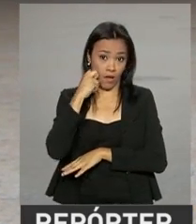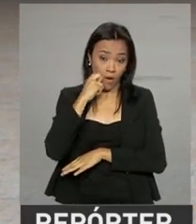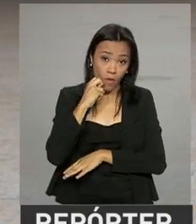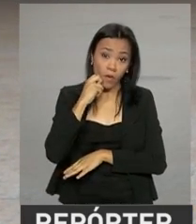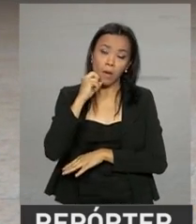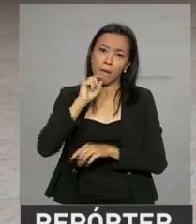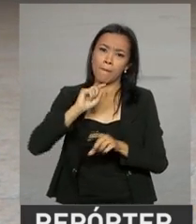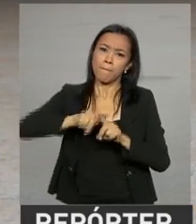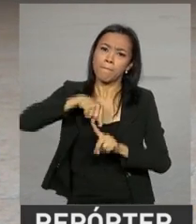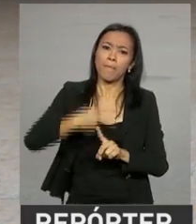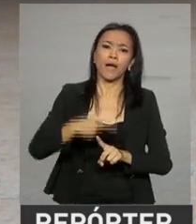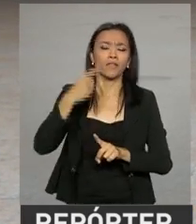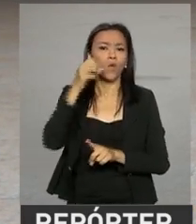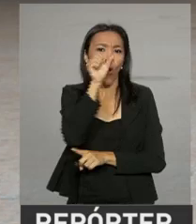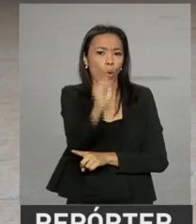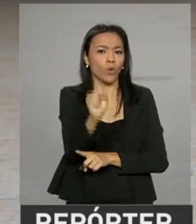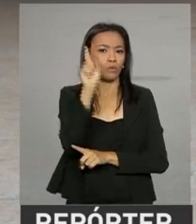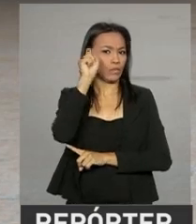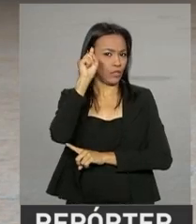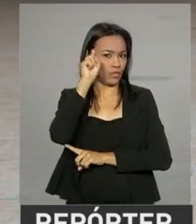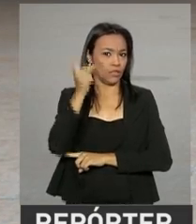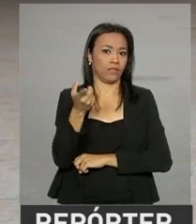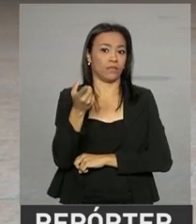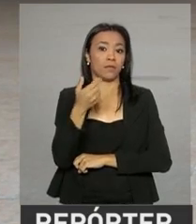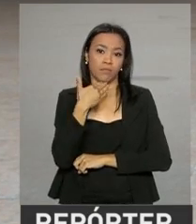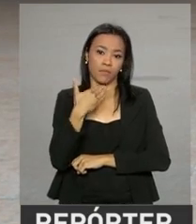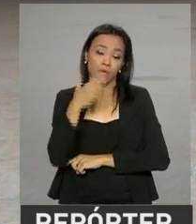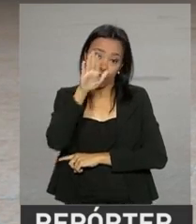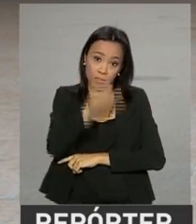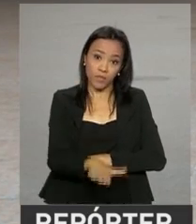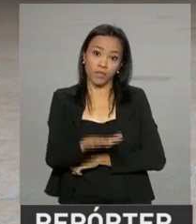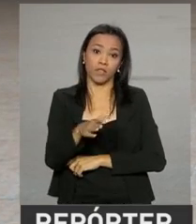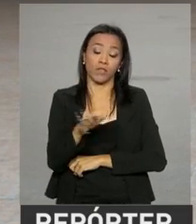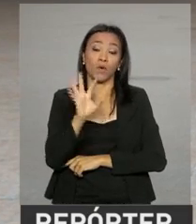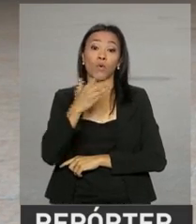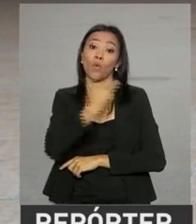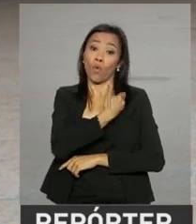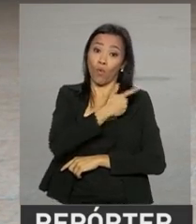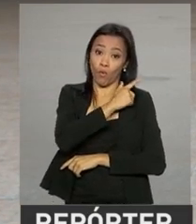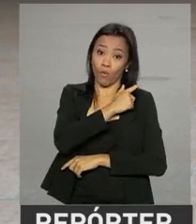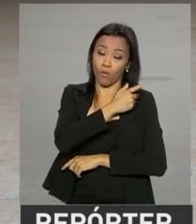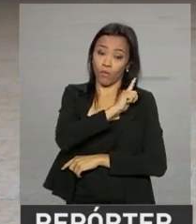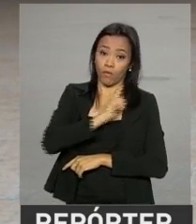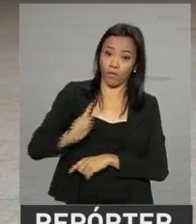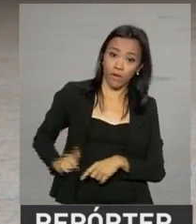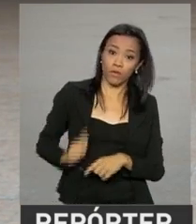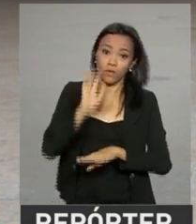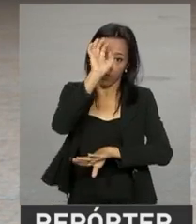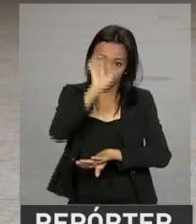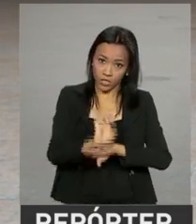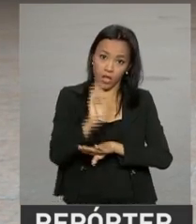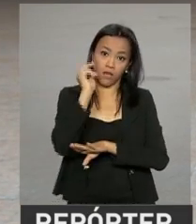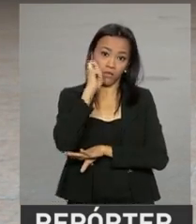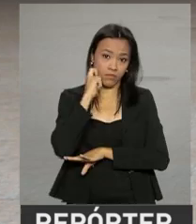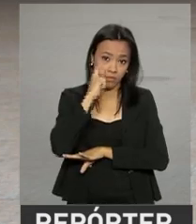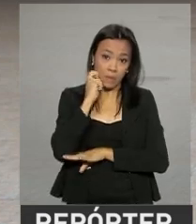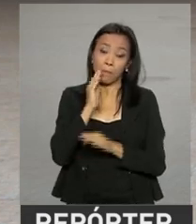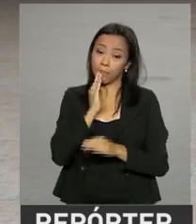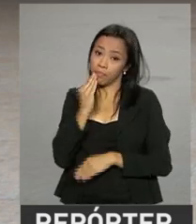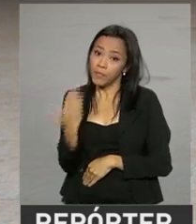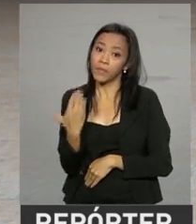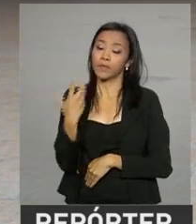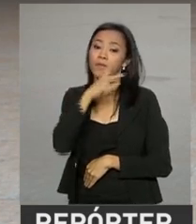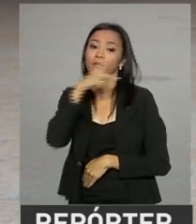por mais 8 dias. Essa autorização, ela foi feita a pedido do governador do estado do Rio Grande do Norte, Robinson